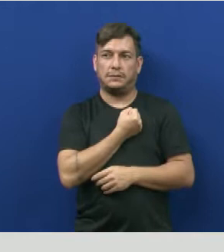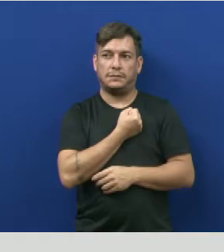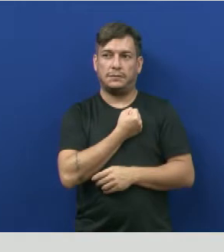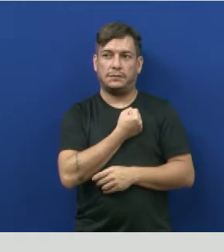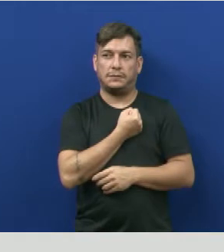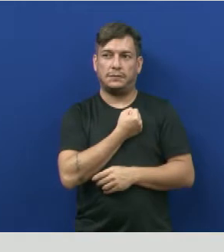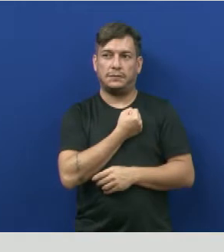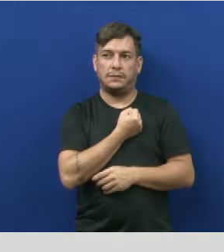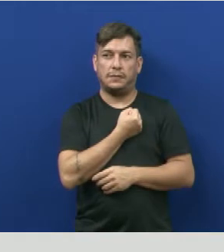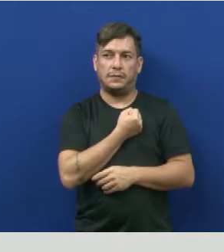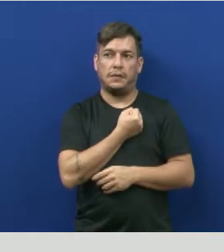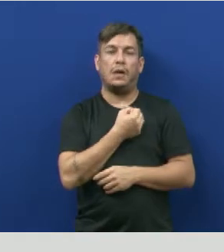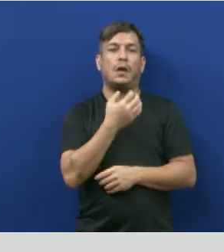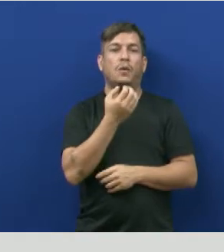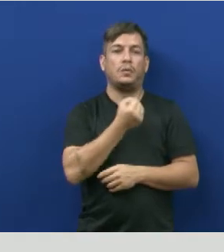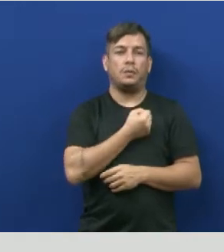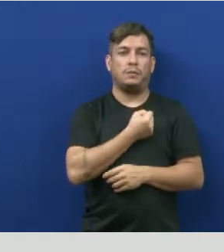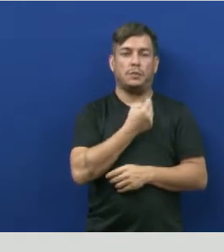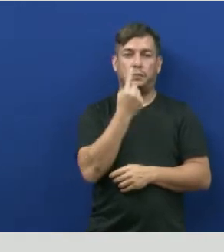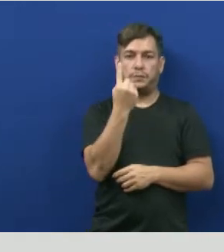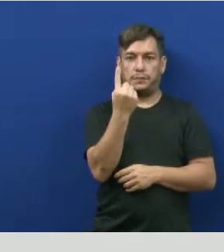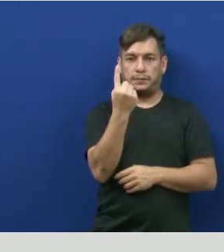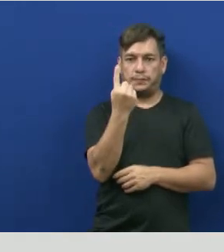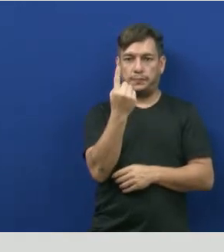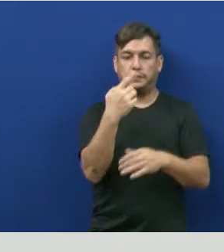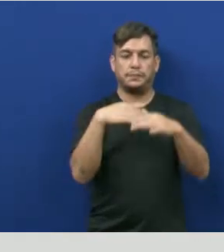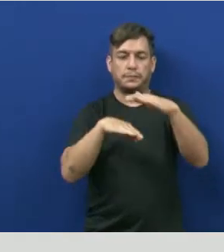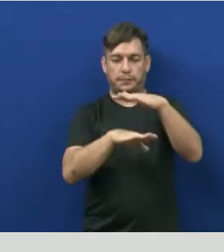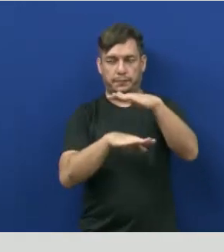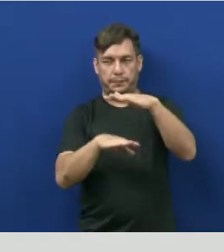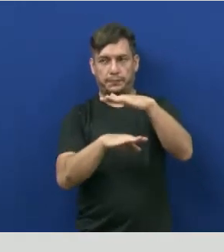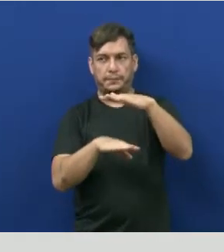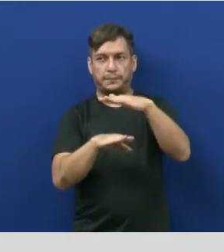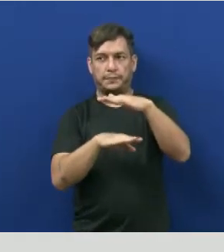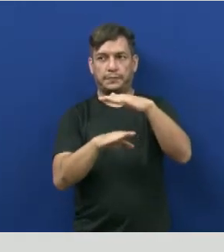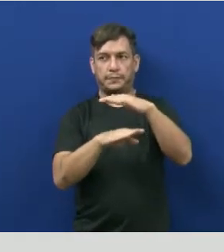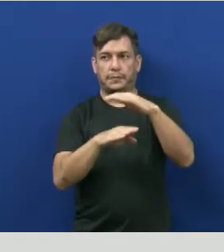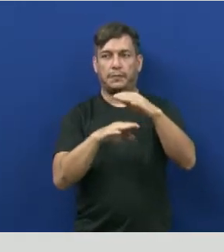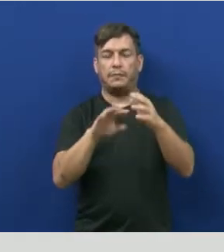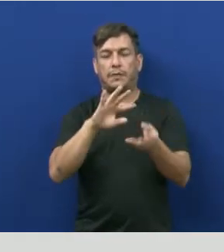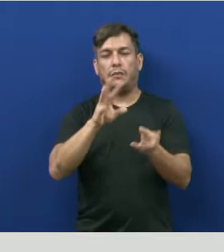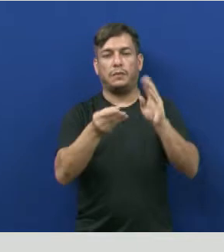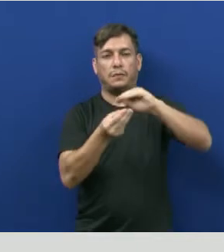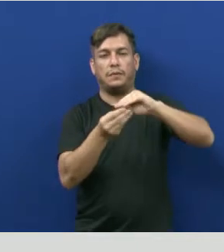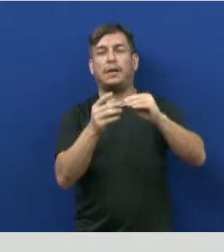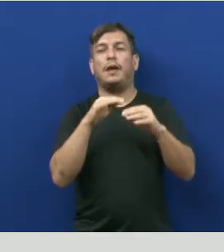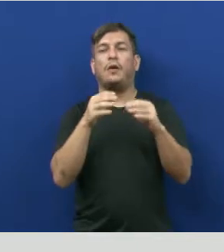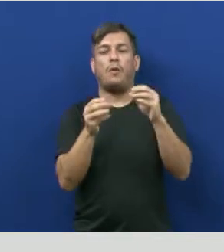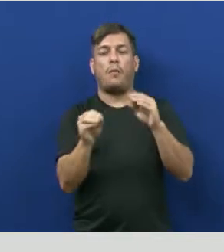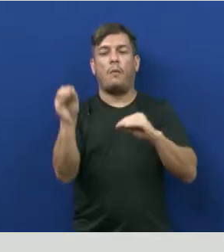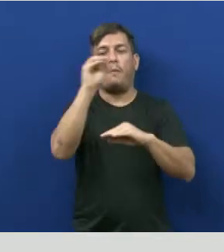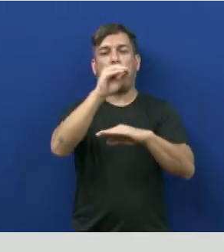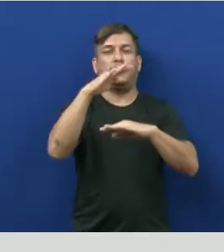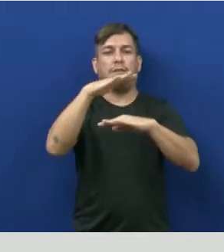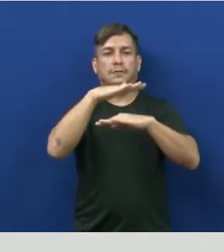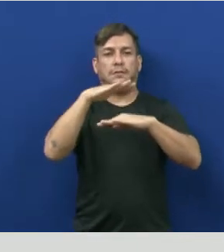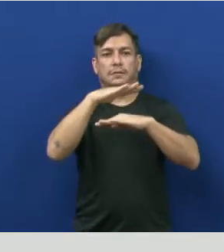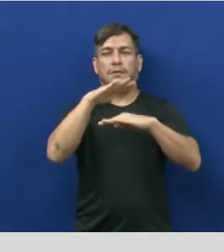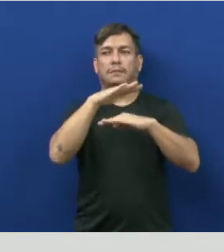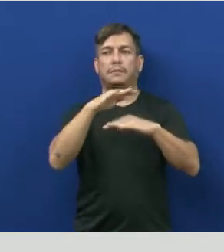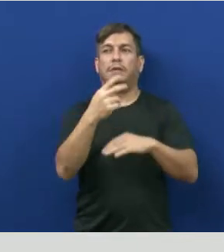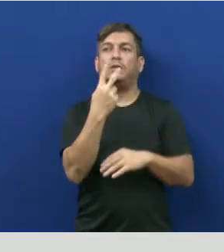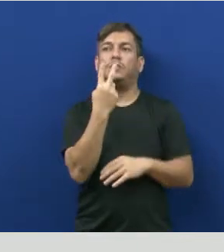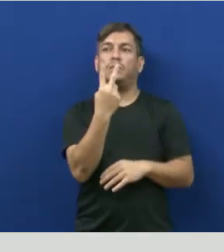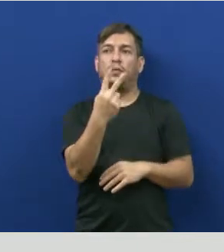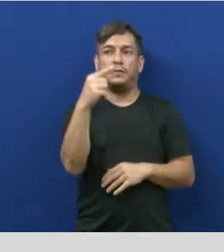faço? Eu pego esse númerozinho 1 que está embaixo de todo valor e vou inverter. Eu coloco ele em cima. E o 2 elevado a